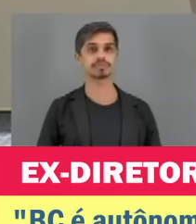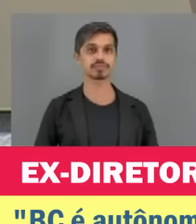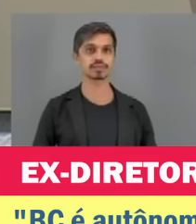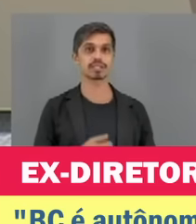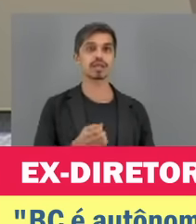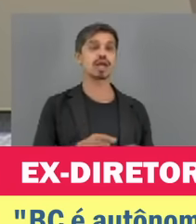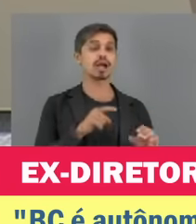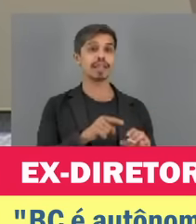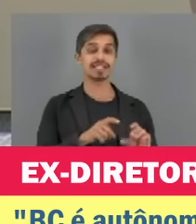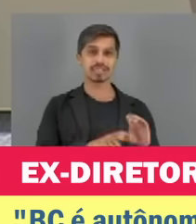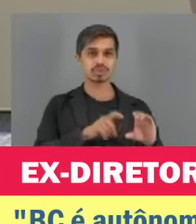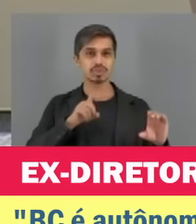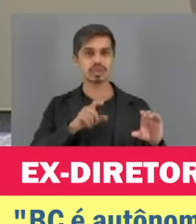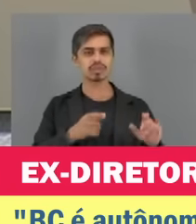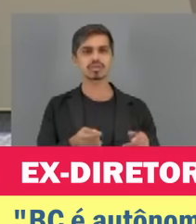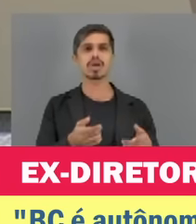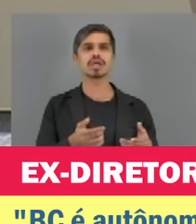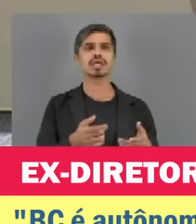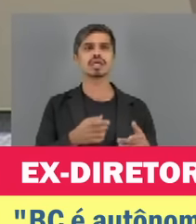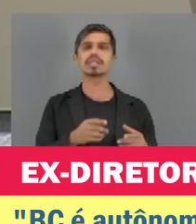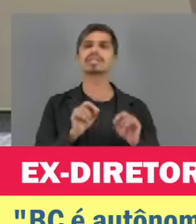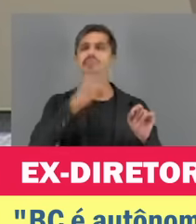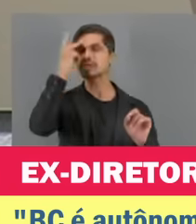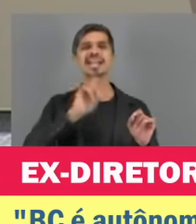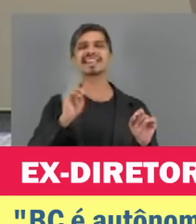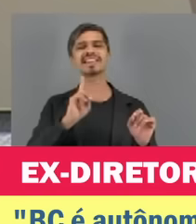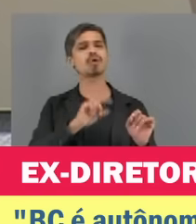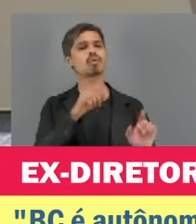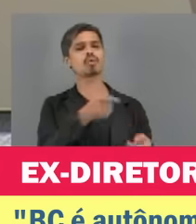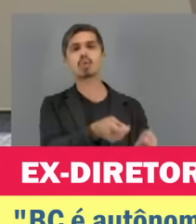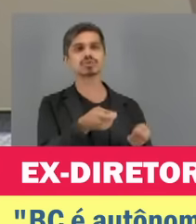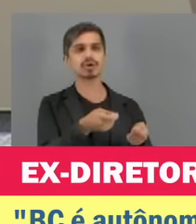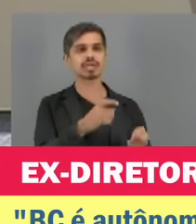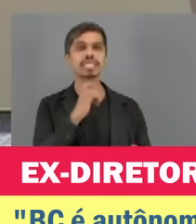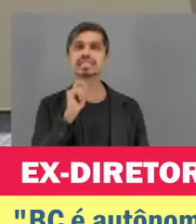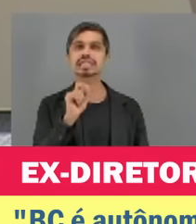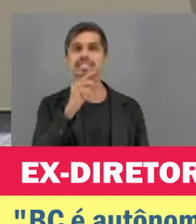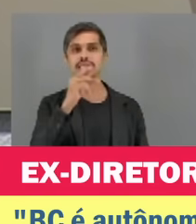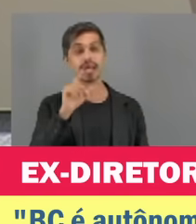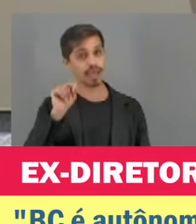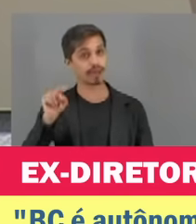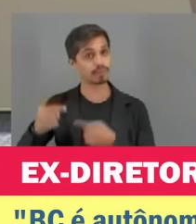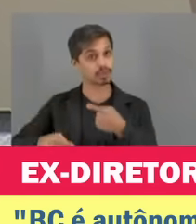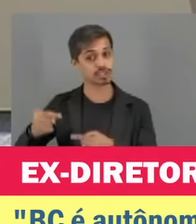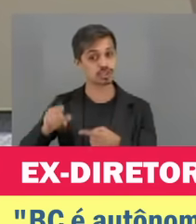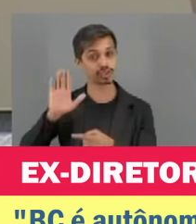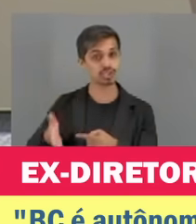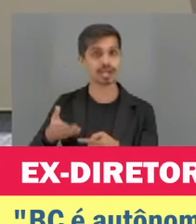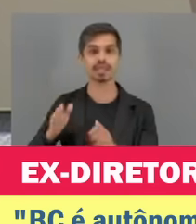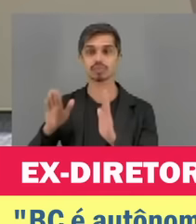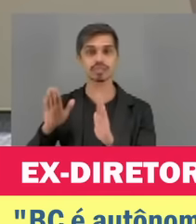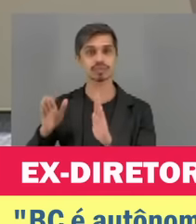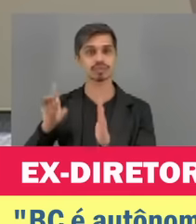O grau de autonomia que o Banco Central tem, é em relação a quem essa autonomia? É em relação ao poder político eleito. Mas